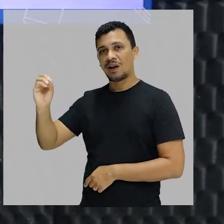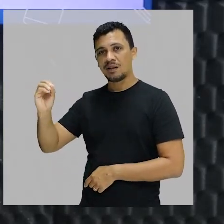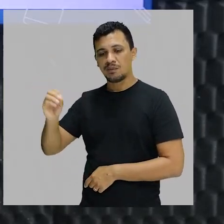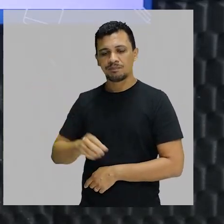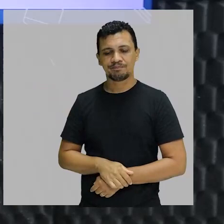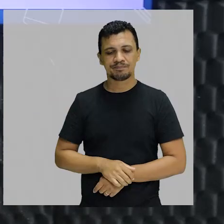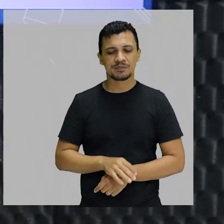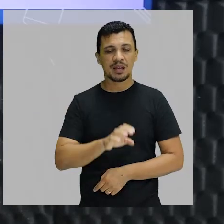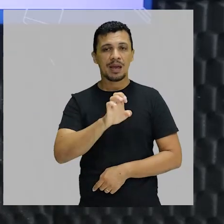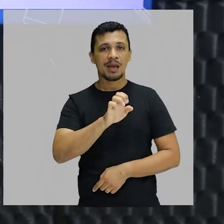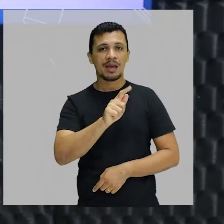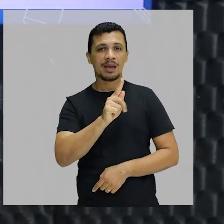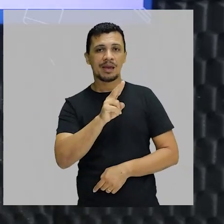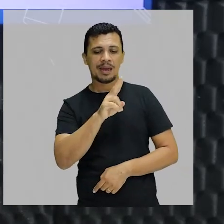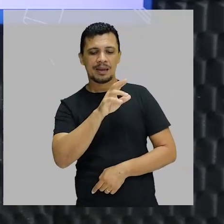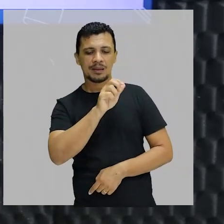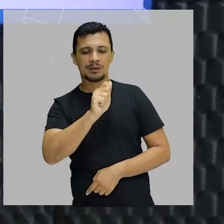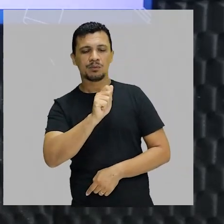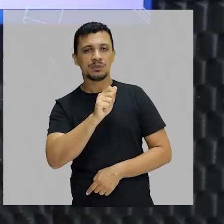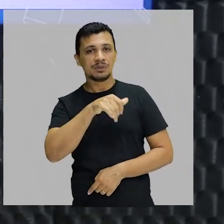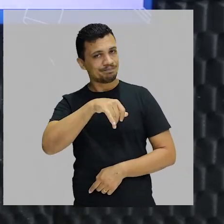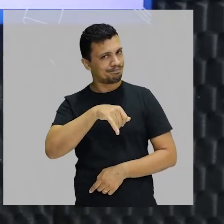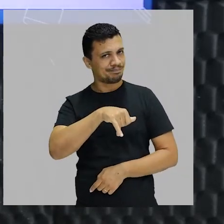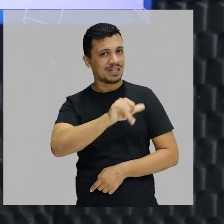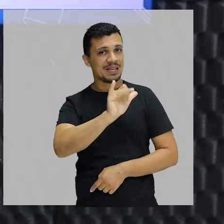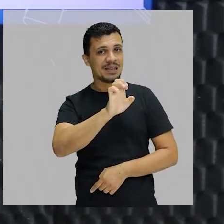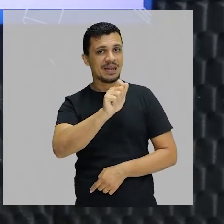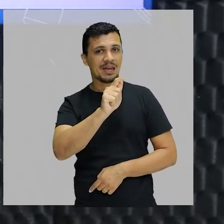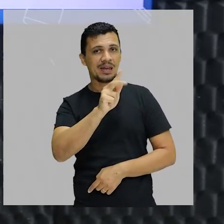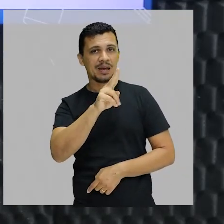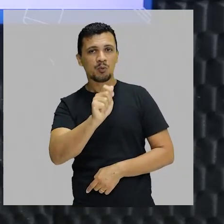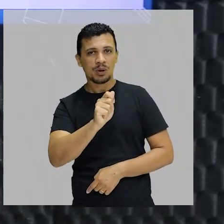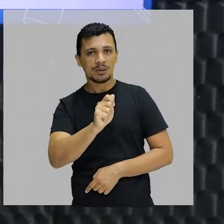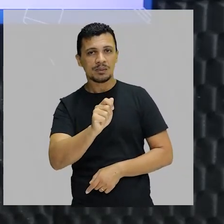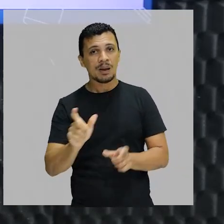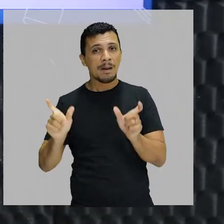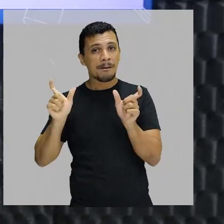Então, eu tenho palavras distintas, são